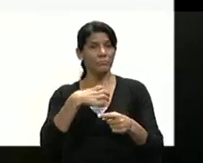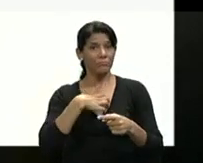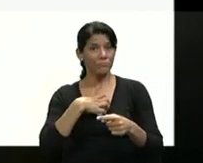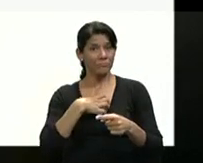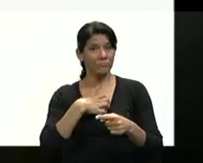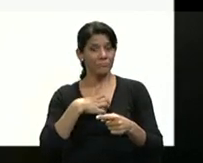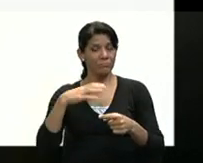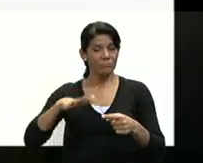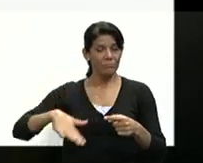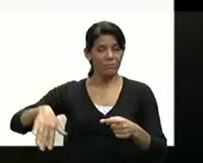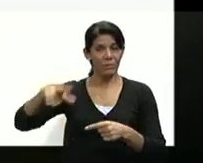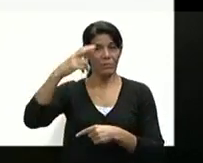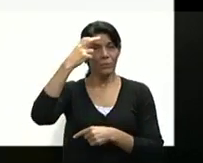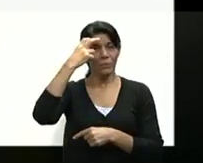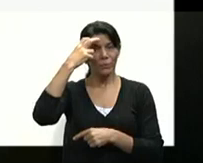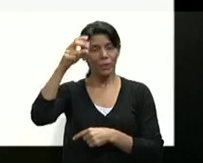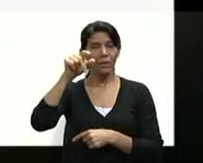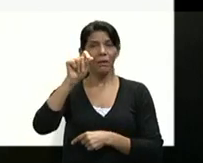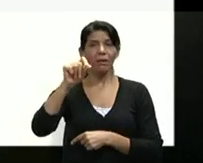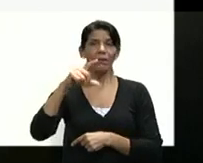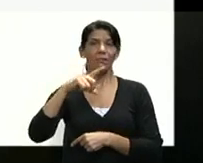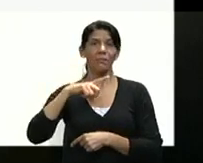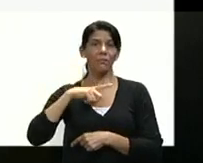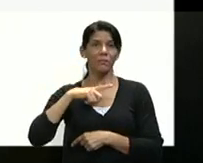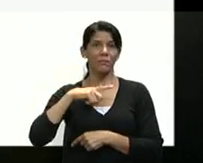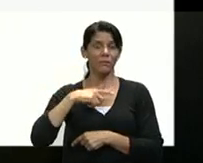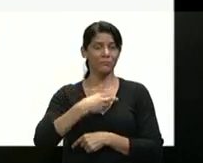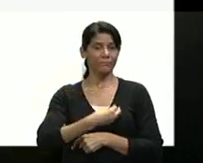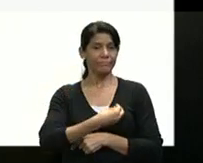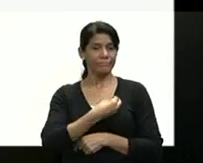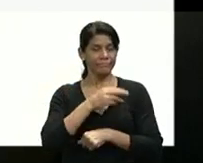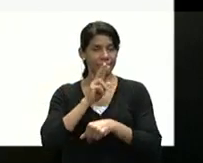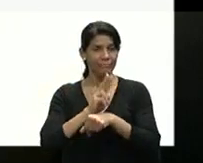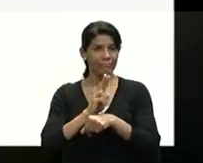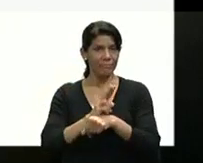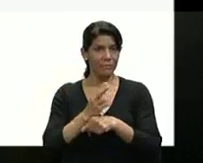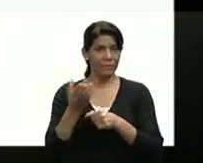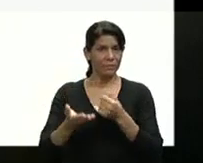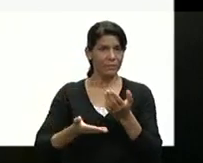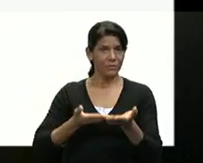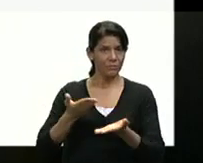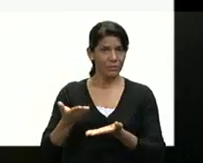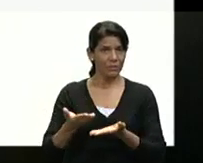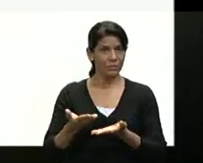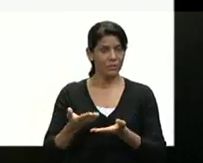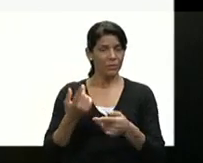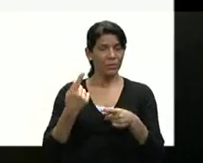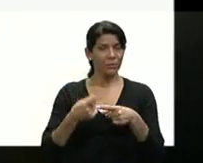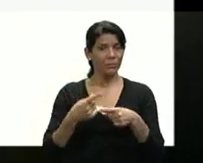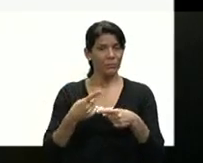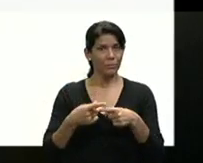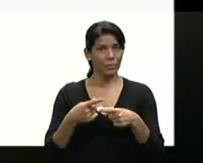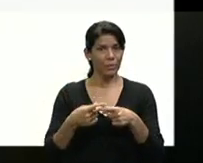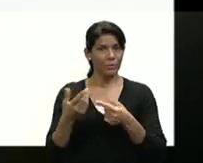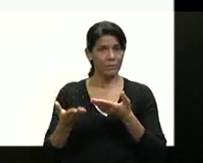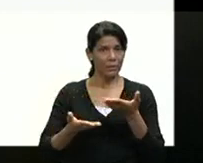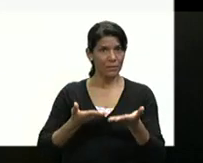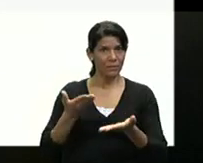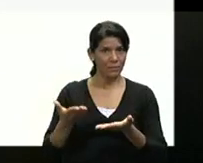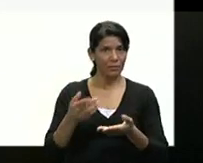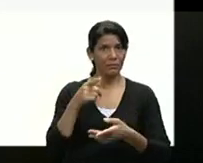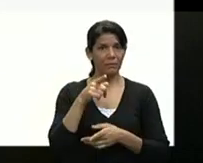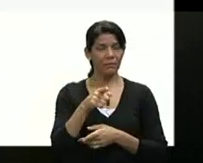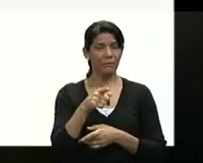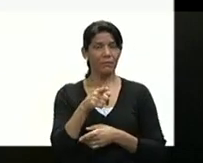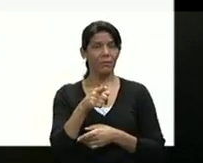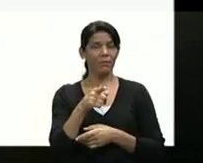características socioculturais elas estarão preservadas no atendimento, já que o seu tratamento